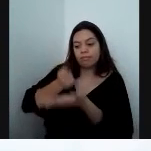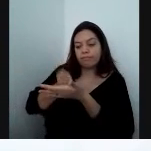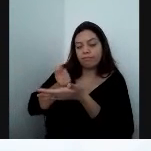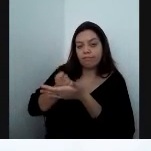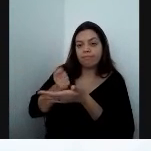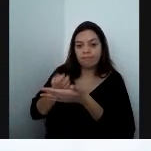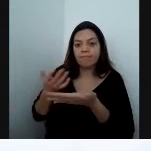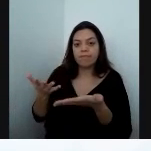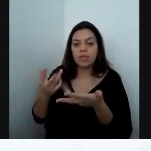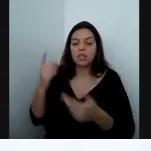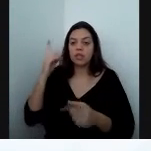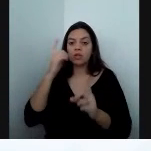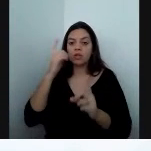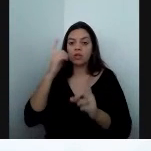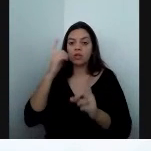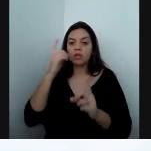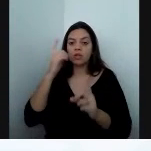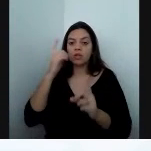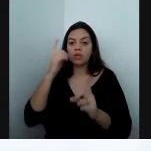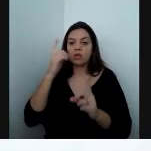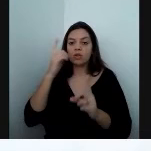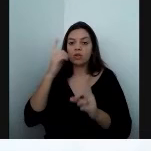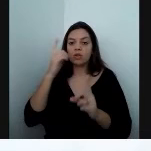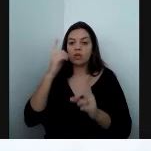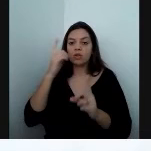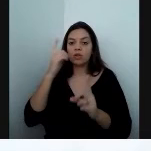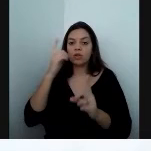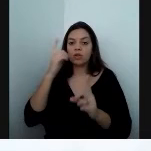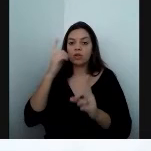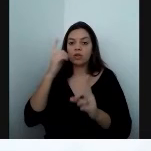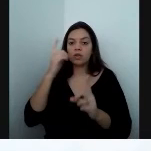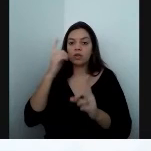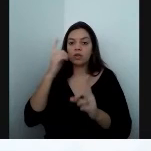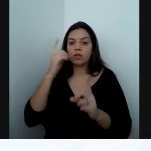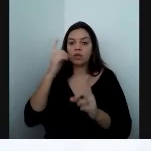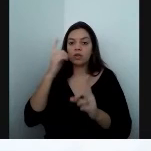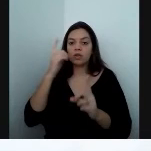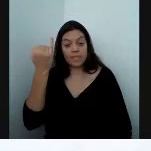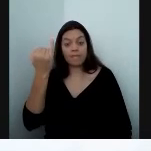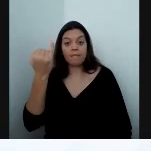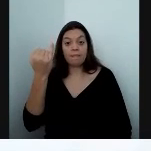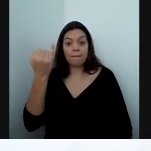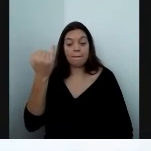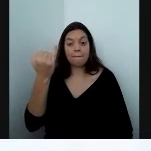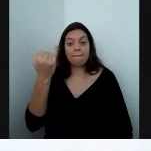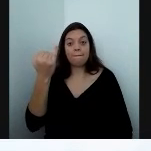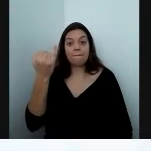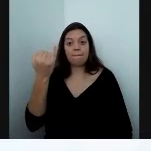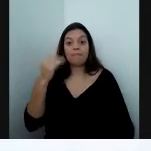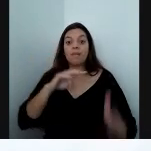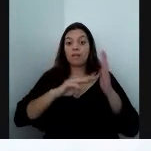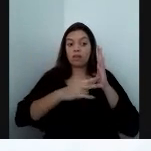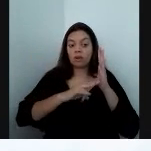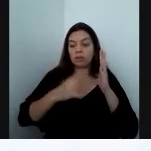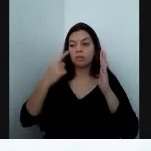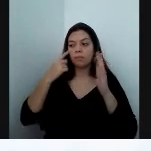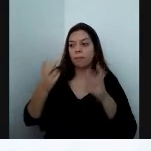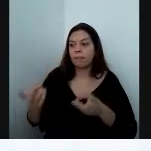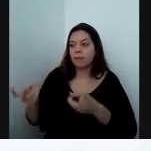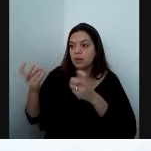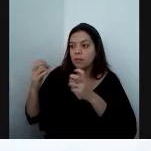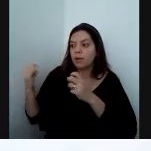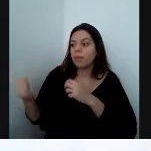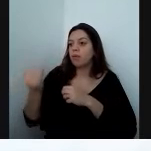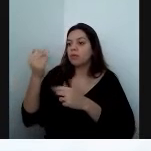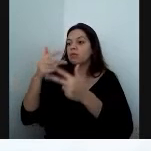como os sindicatos perceberam essa importância e atuaram na defesa das categorias, né? Então, eu acho que é isso. Eu